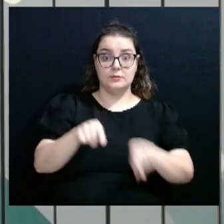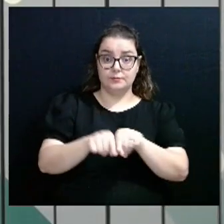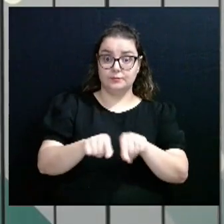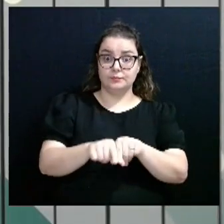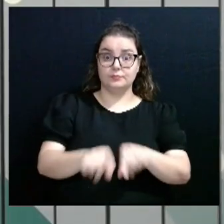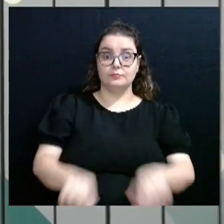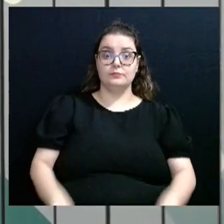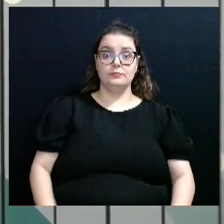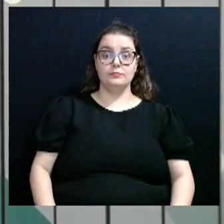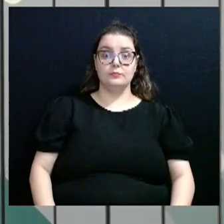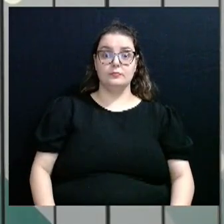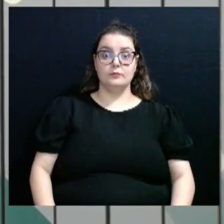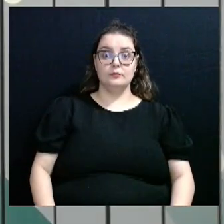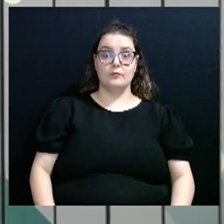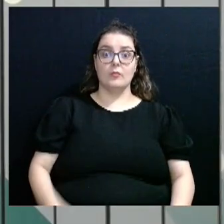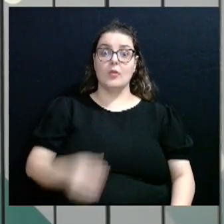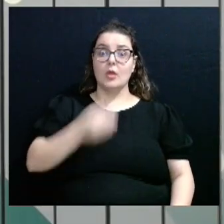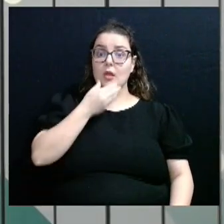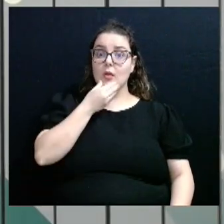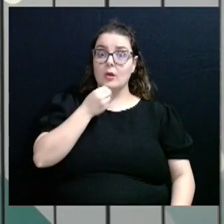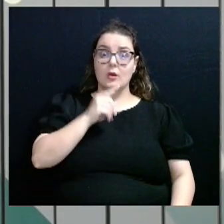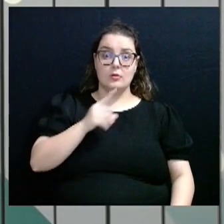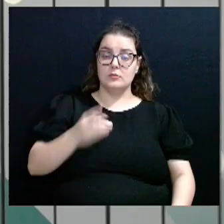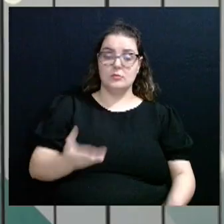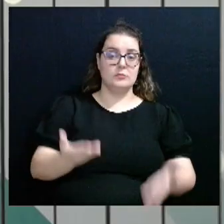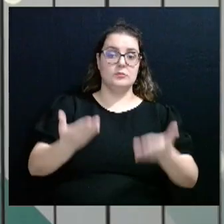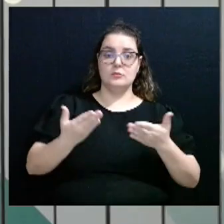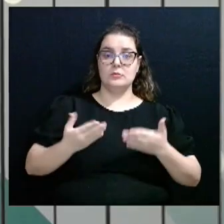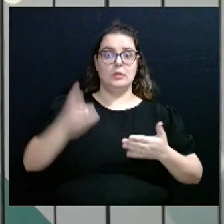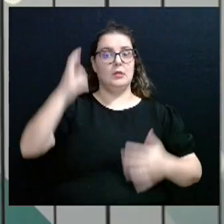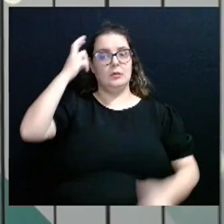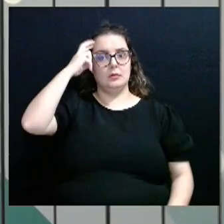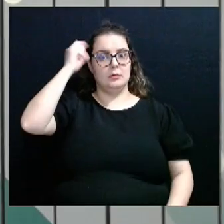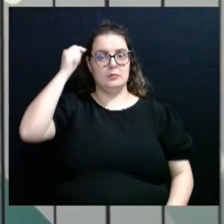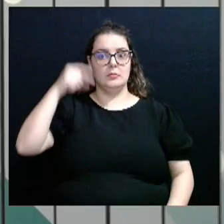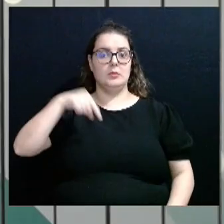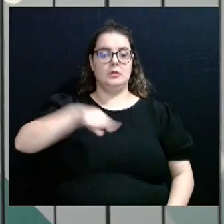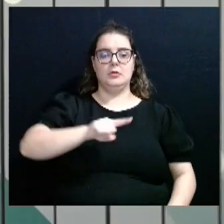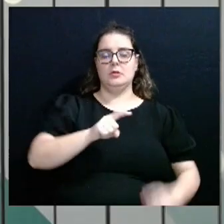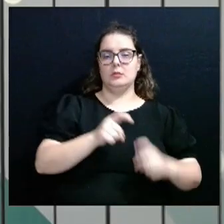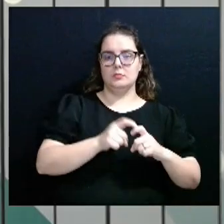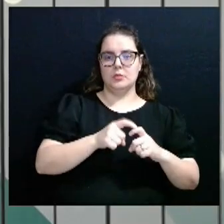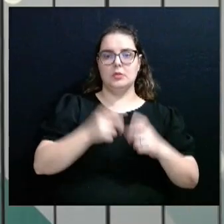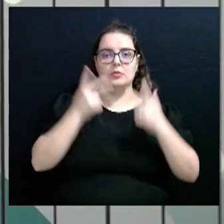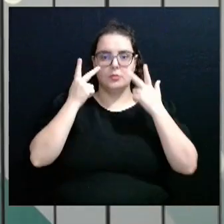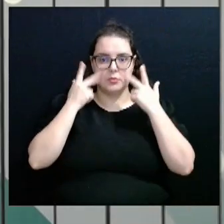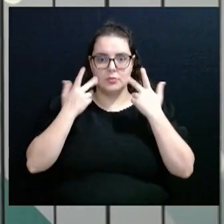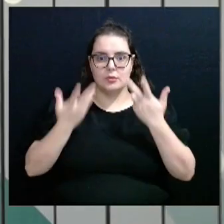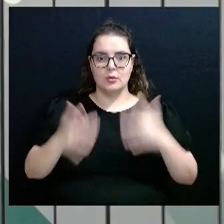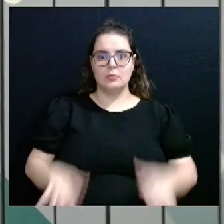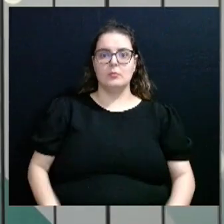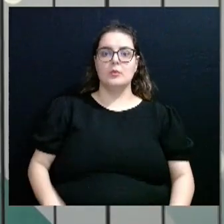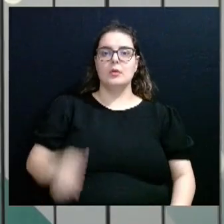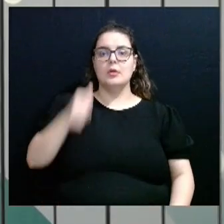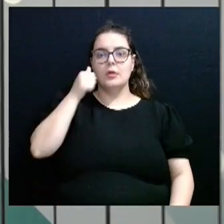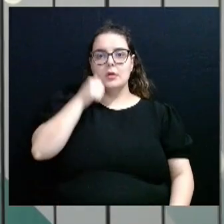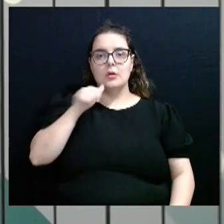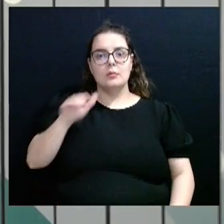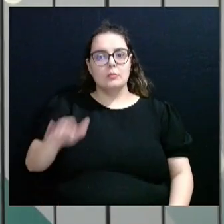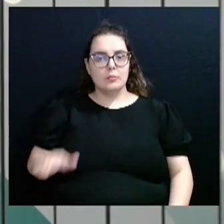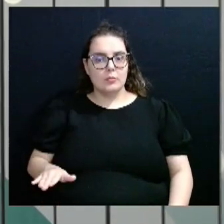o homem, ele não traz como cultura ir ao médico, né? Geralmente, a mulher, a menina, quando ela